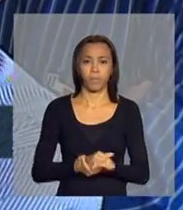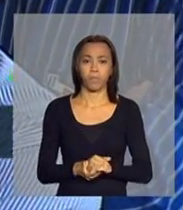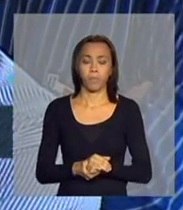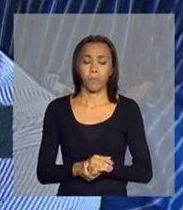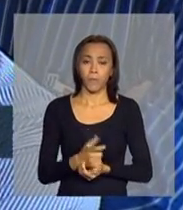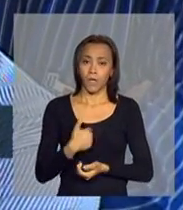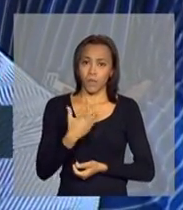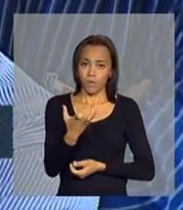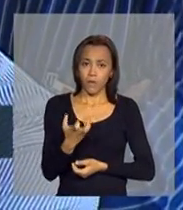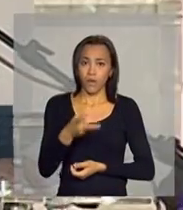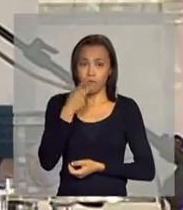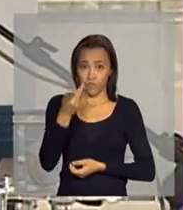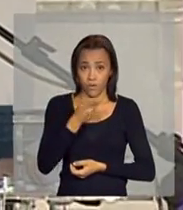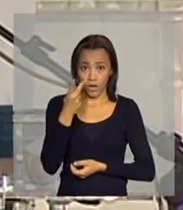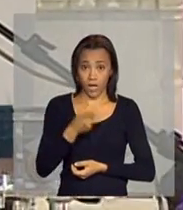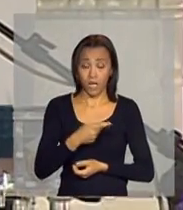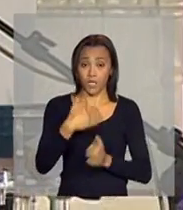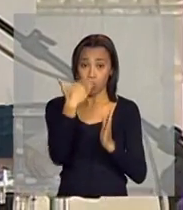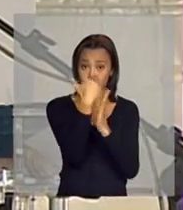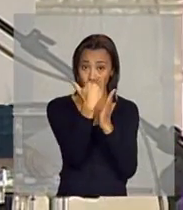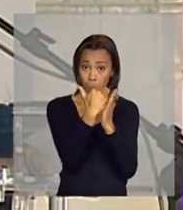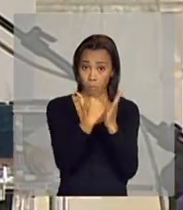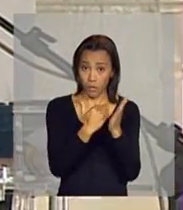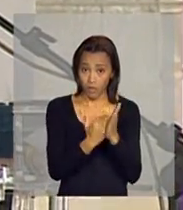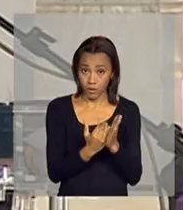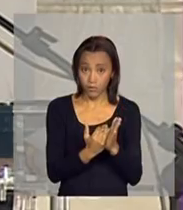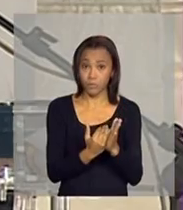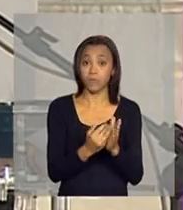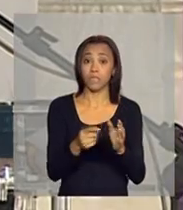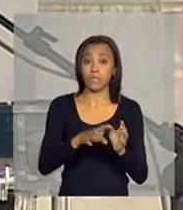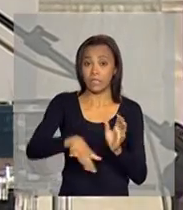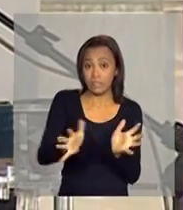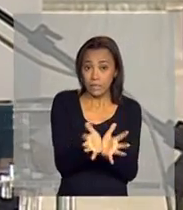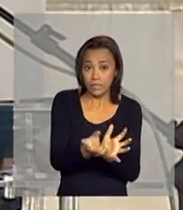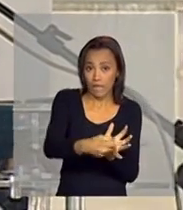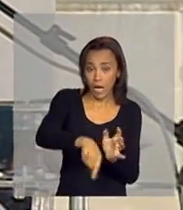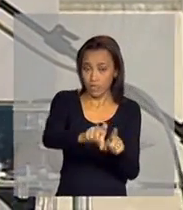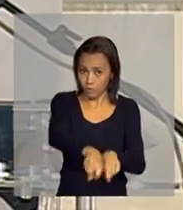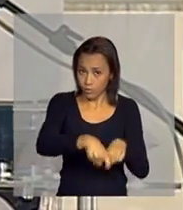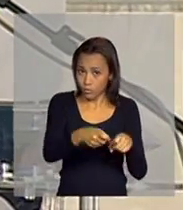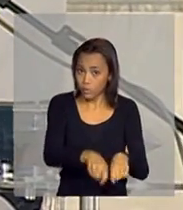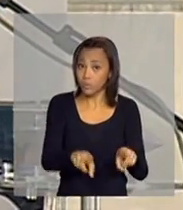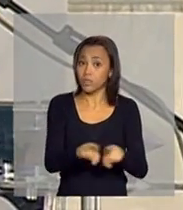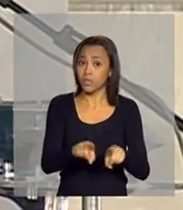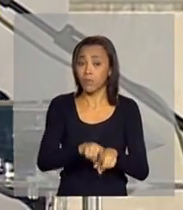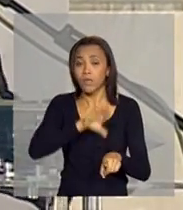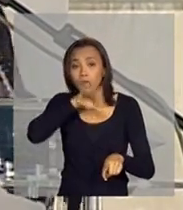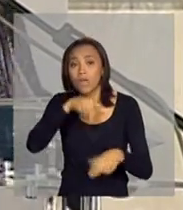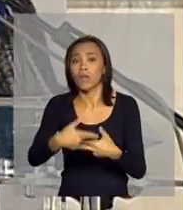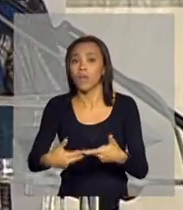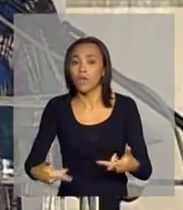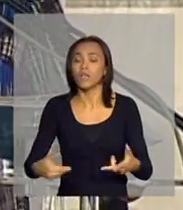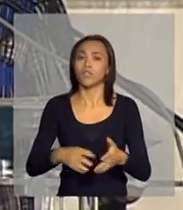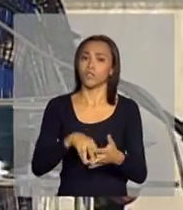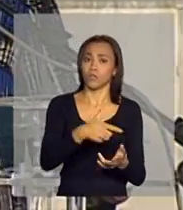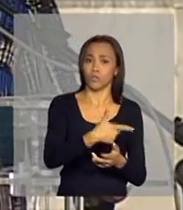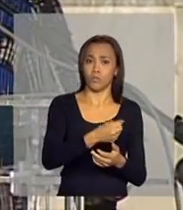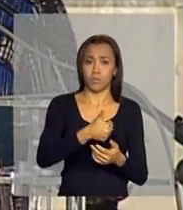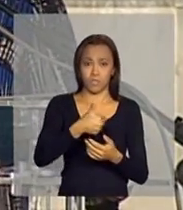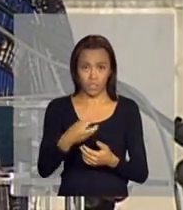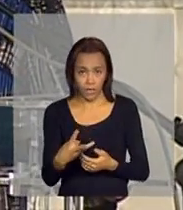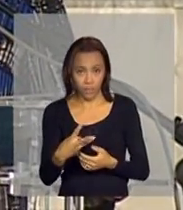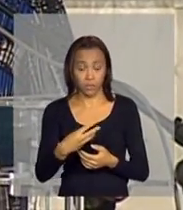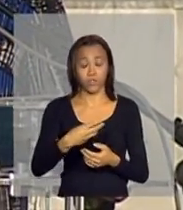queria dizer que o plano agrícola, tanto o plano agrícola e pecuário de 2013,